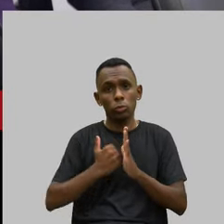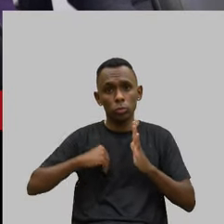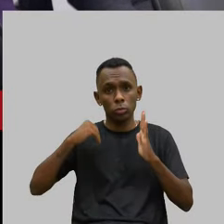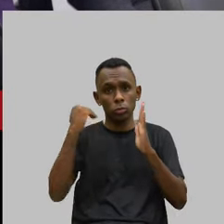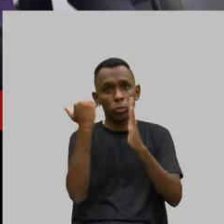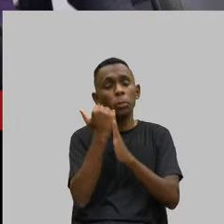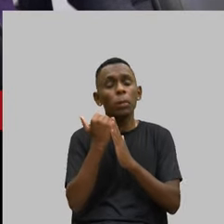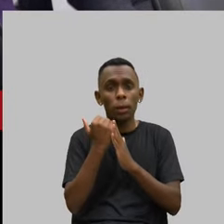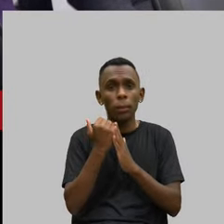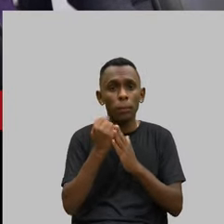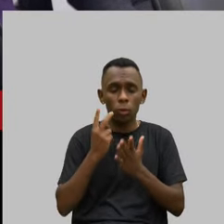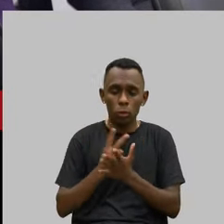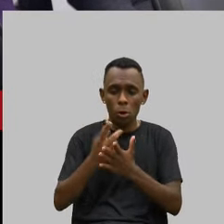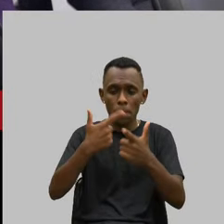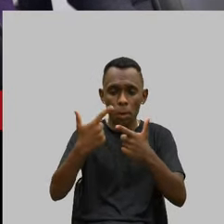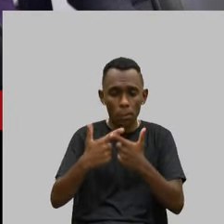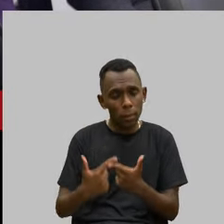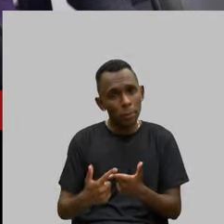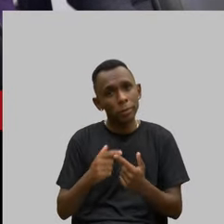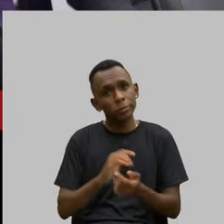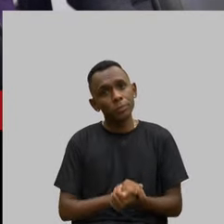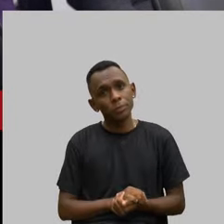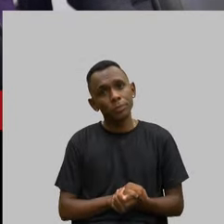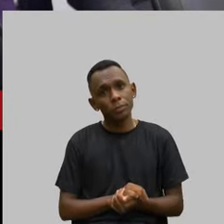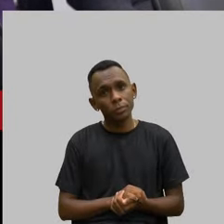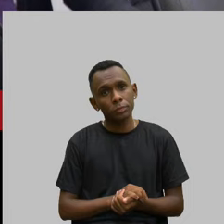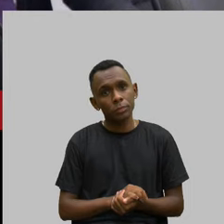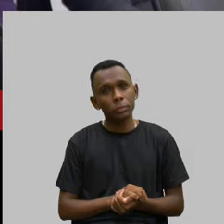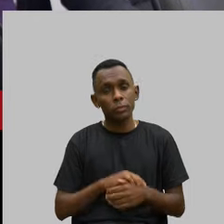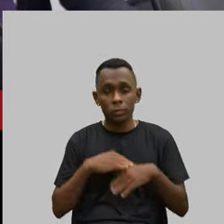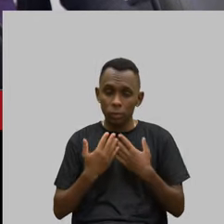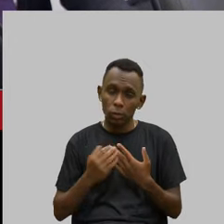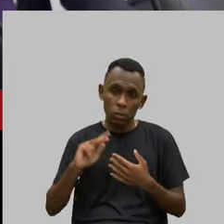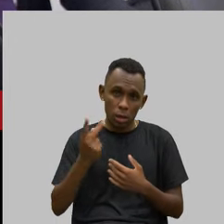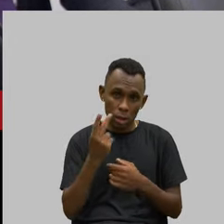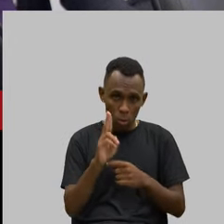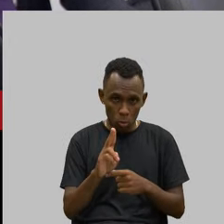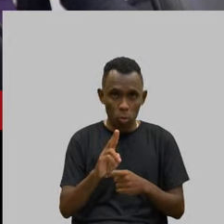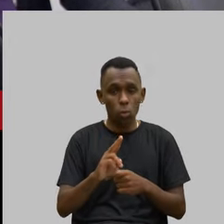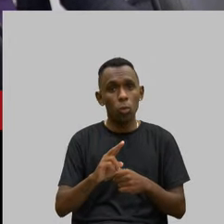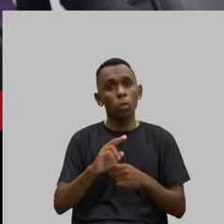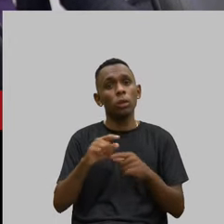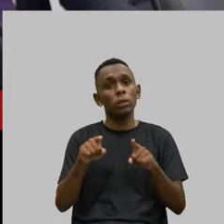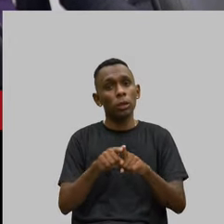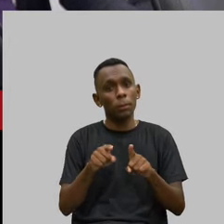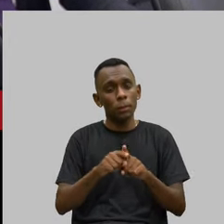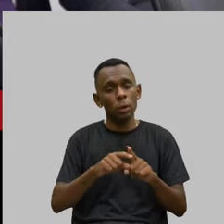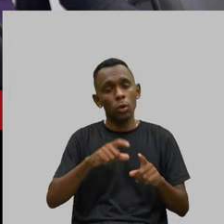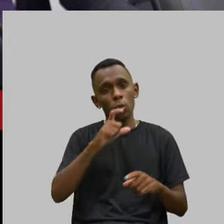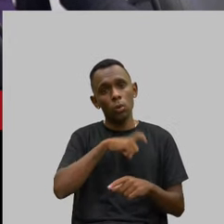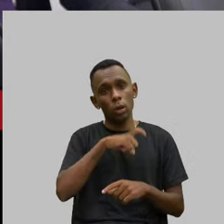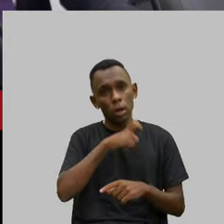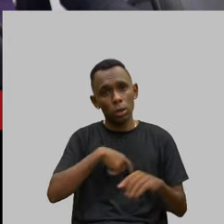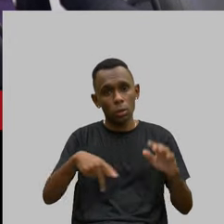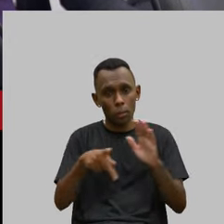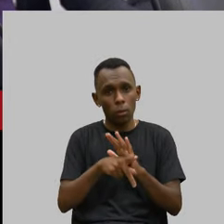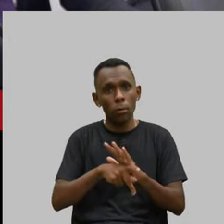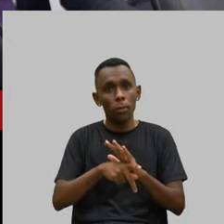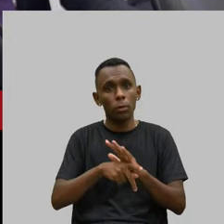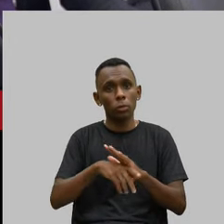aqui então tem essas coisas aí do HU o ipseng na área da saúde ele é